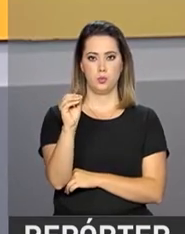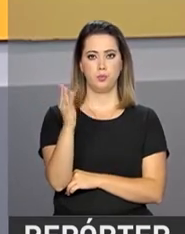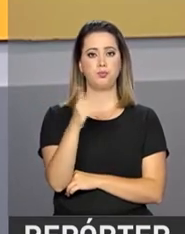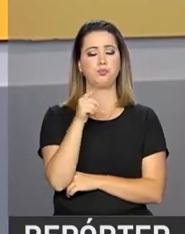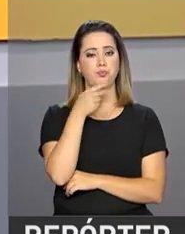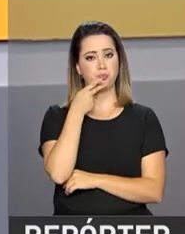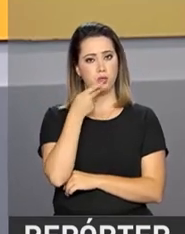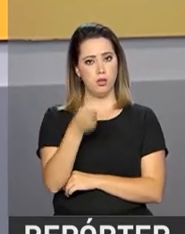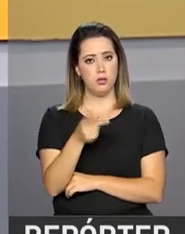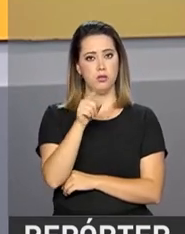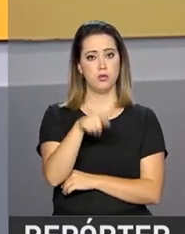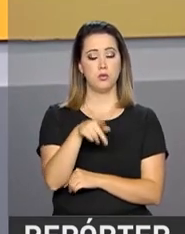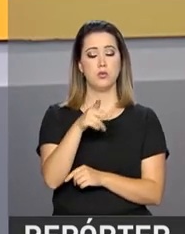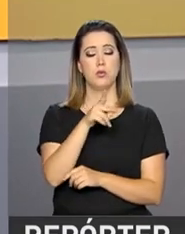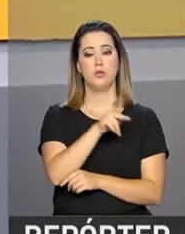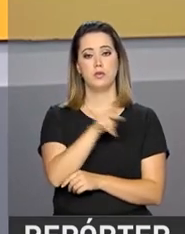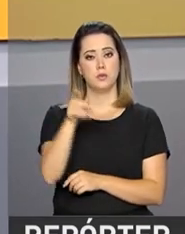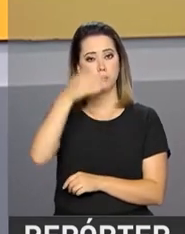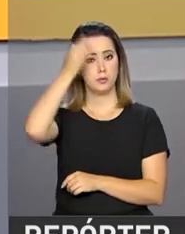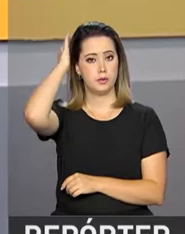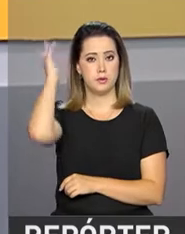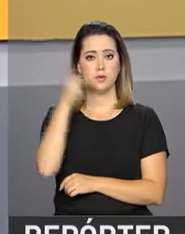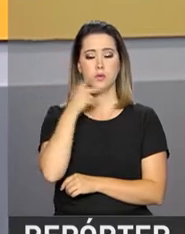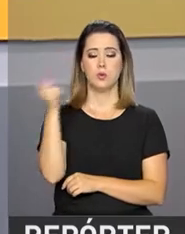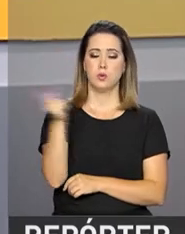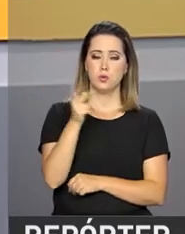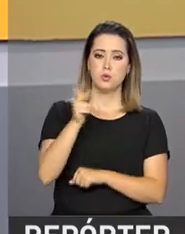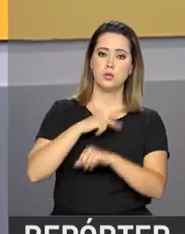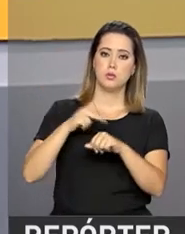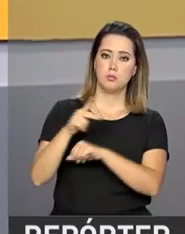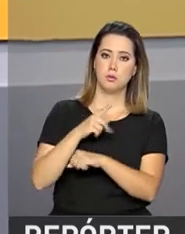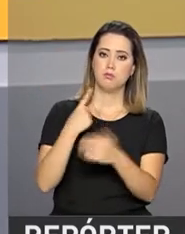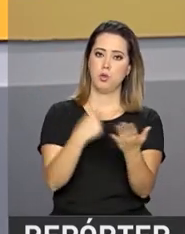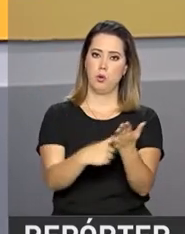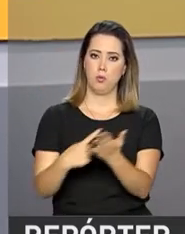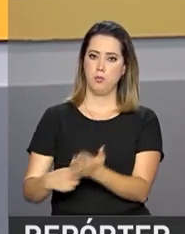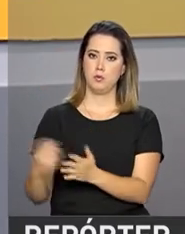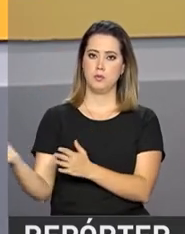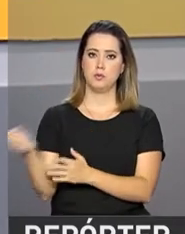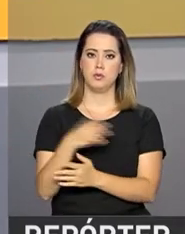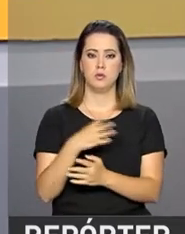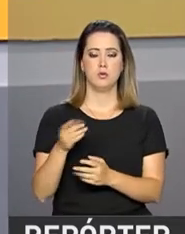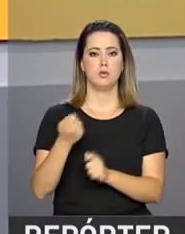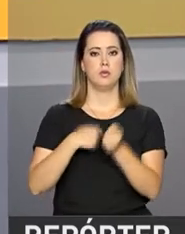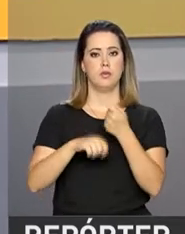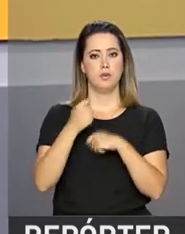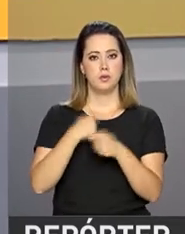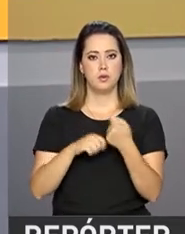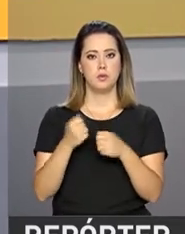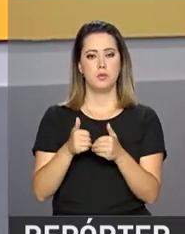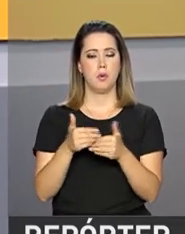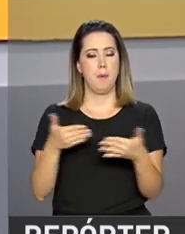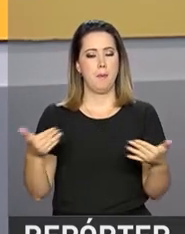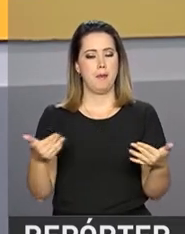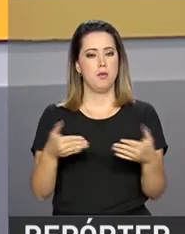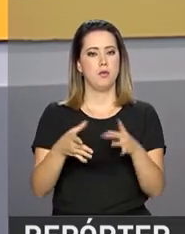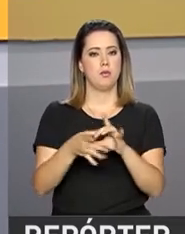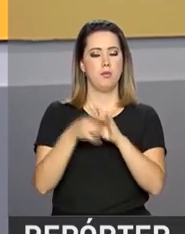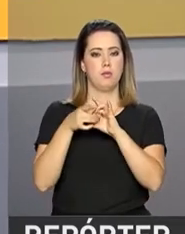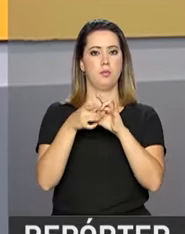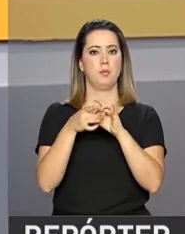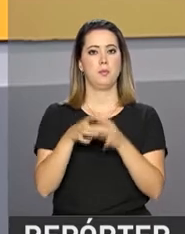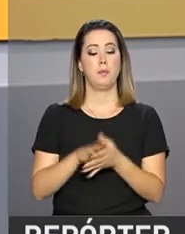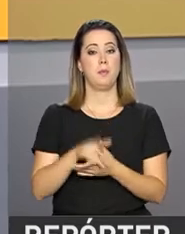Palácio Itamaraty, Temer destacou que os dois países têm adotado medidas para modernizar as economias e ampliar a